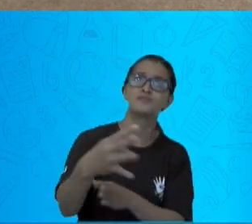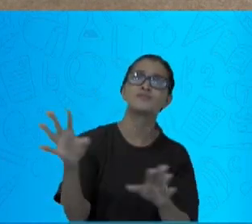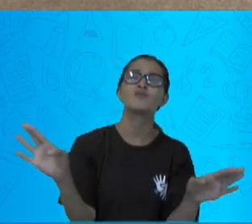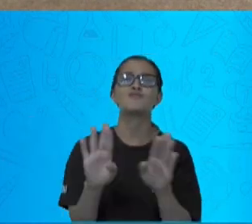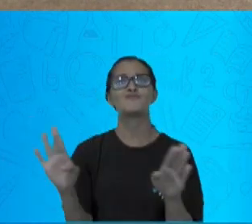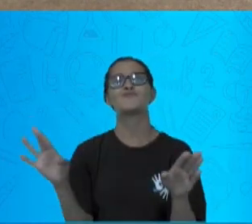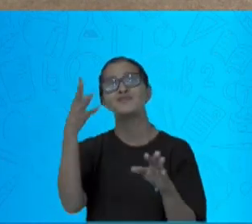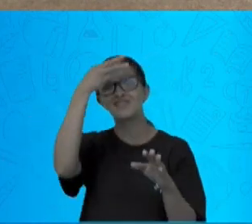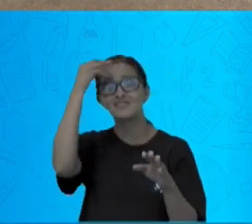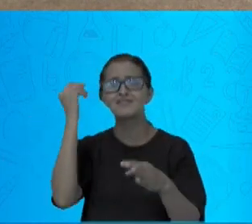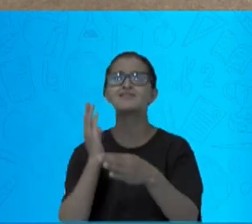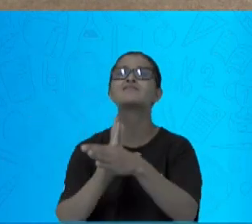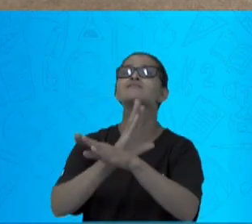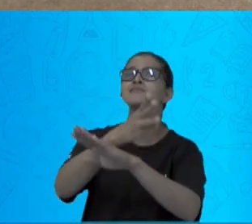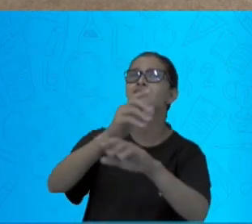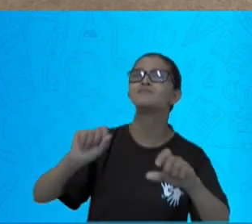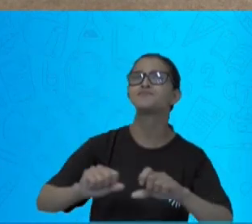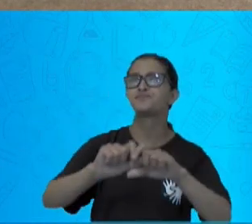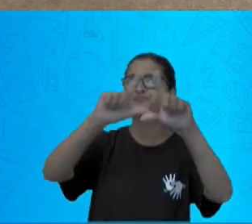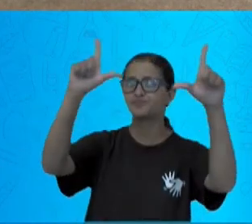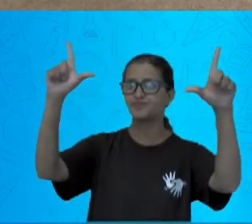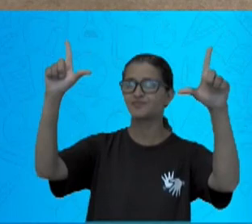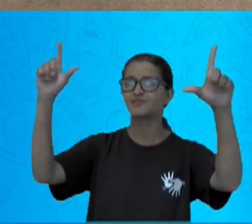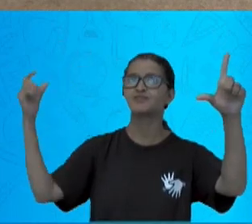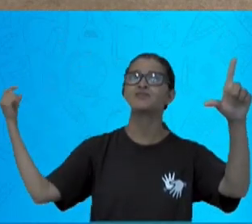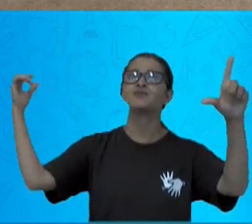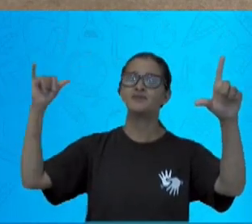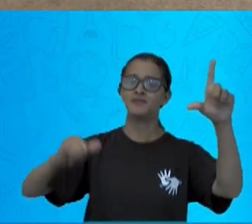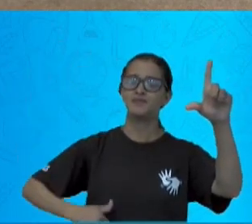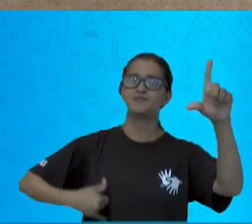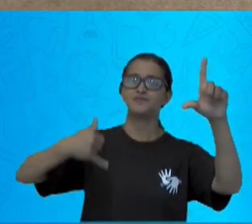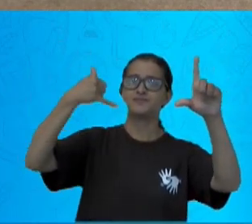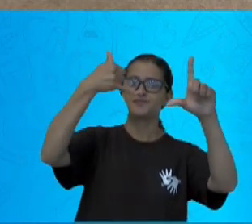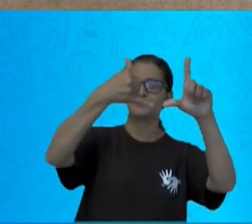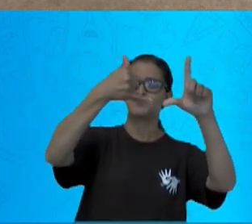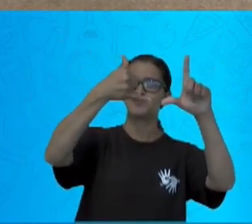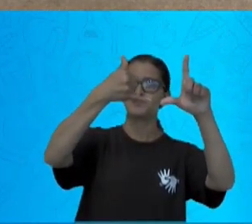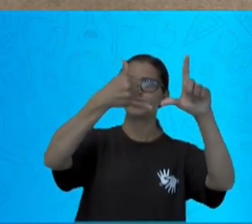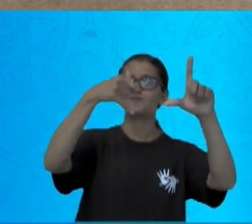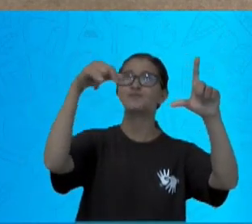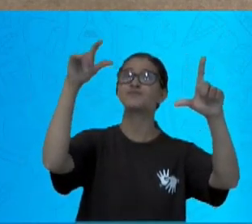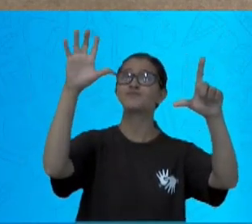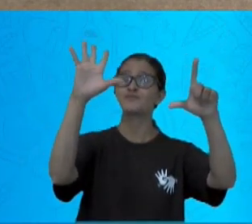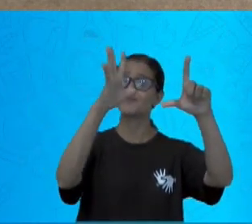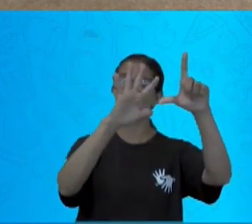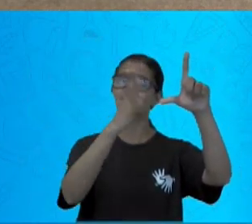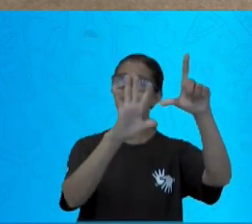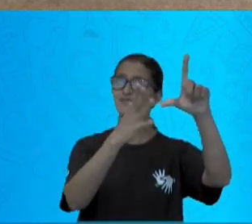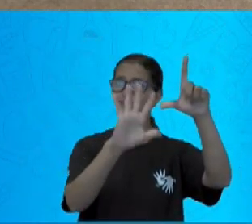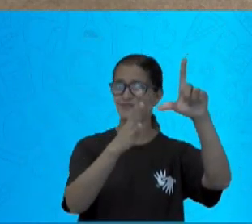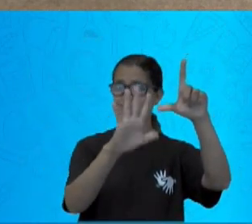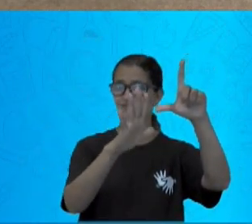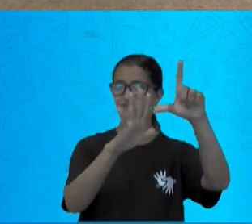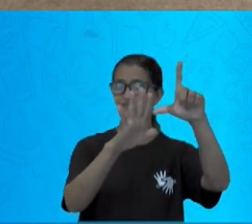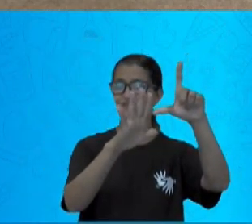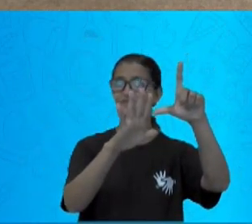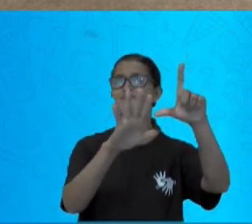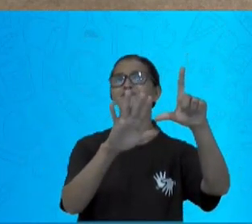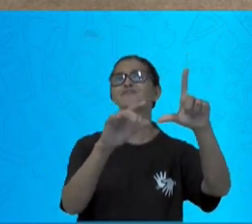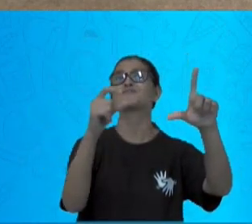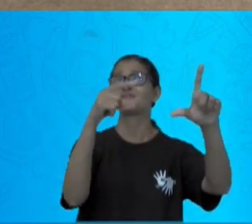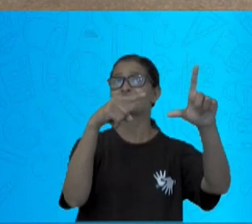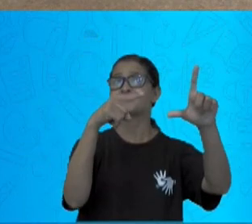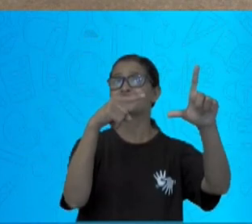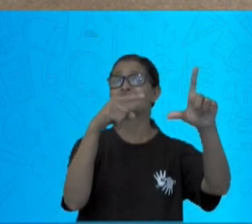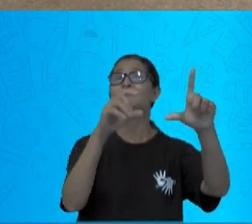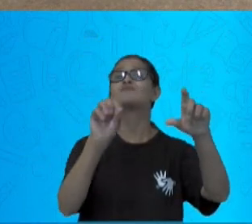vai apontar a tela do seu celular, a câmera do seu celular, nessa imagem que vai aparecer logo aí abaixo, e você